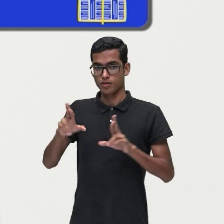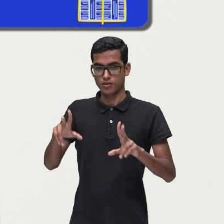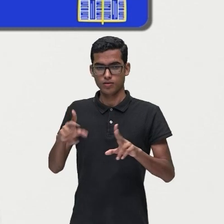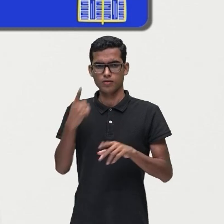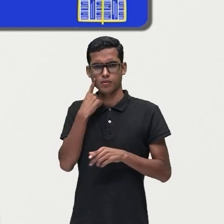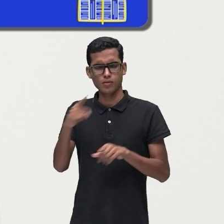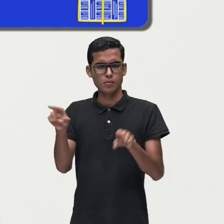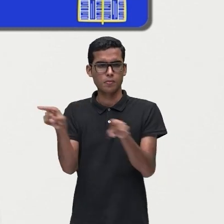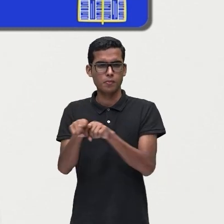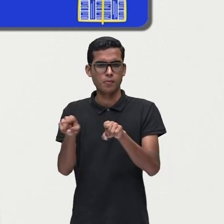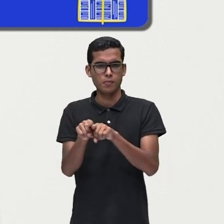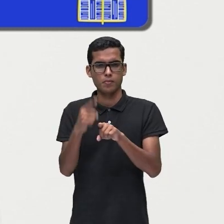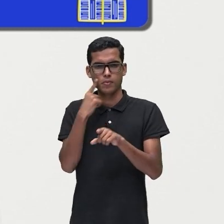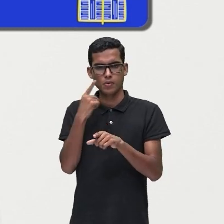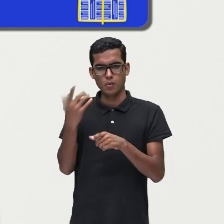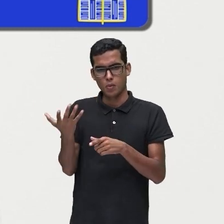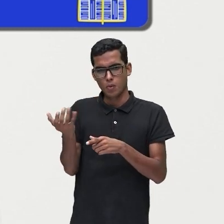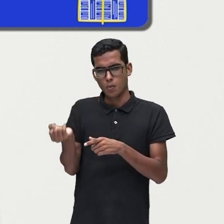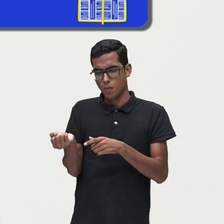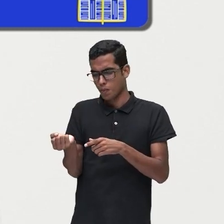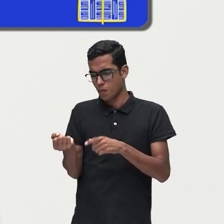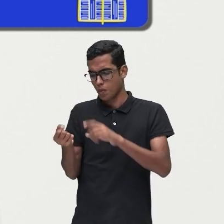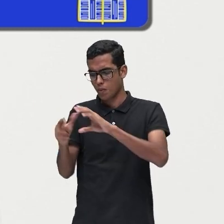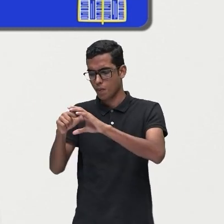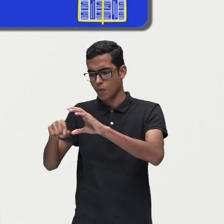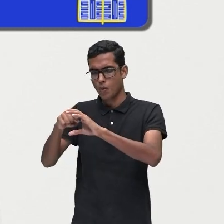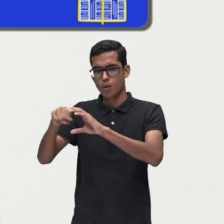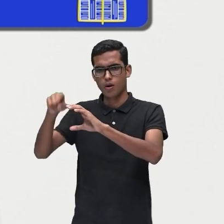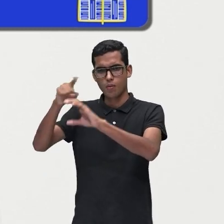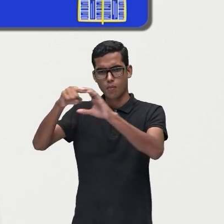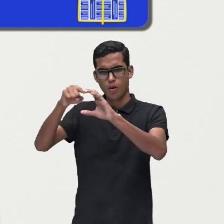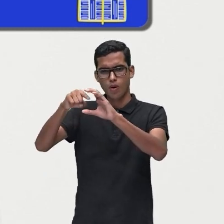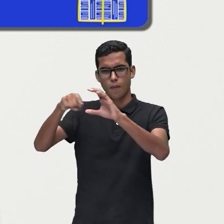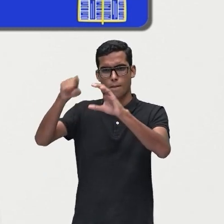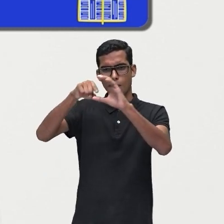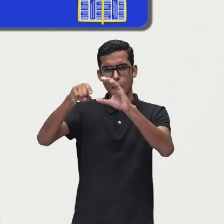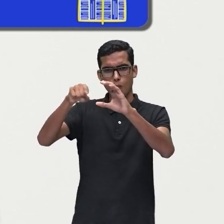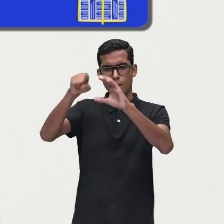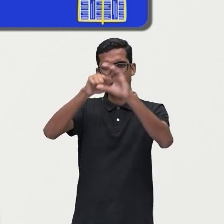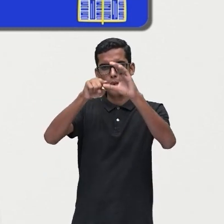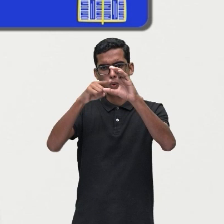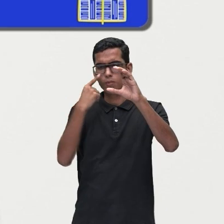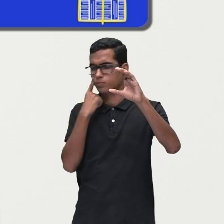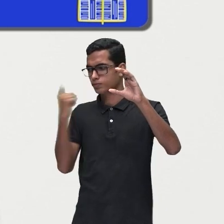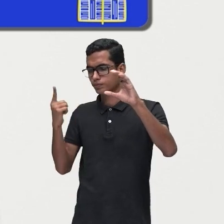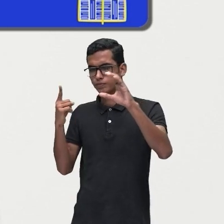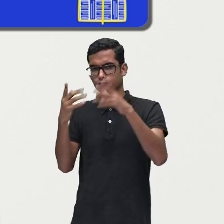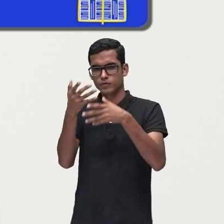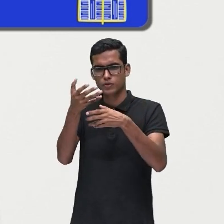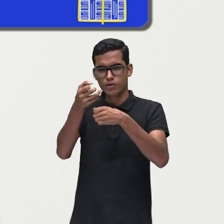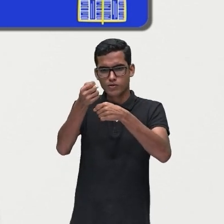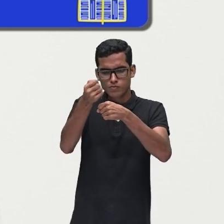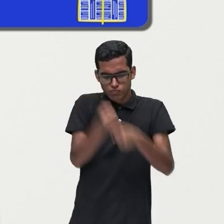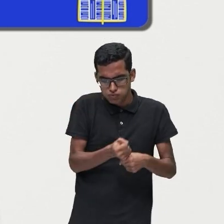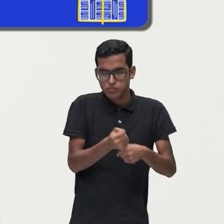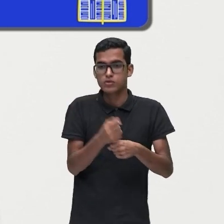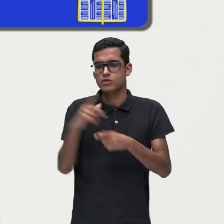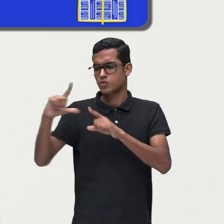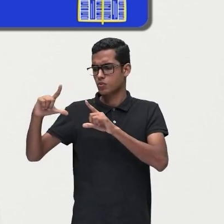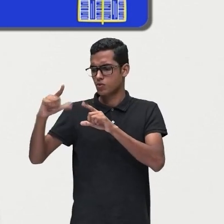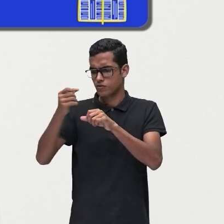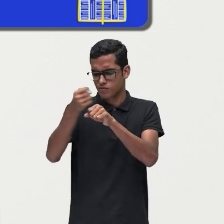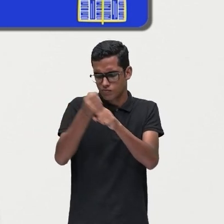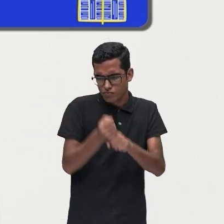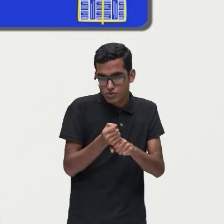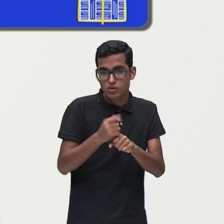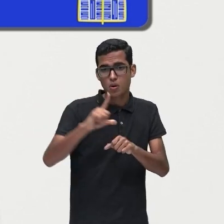quando você coloca roldanas móveis, essa força que você vai fazer, ela diminui. E você